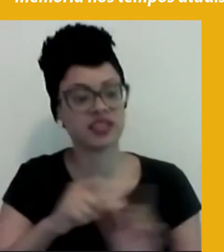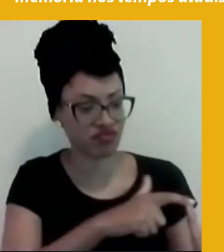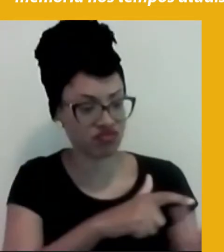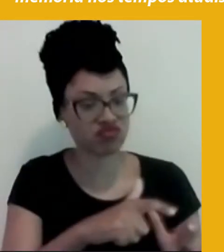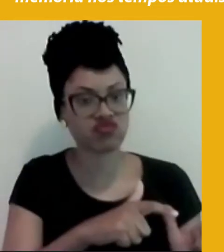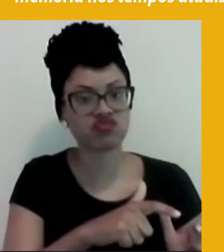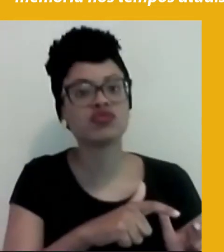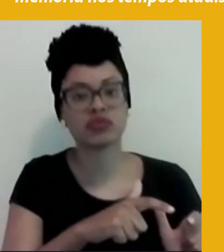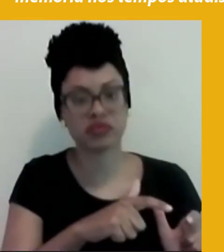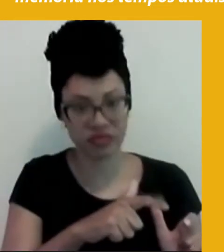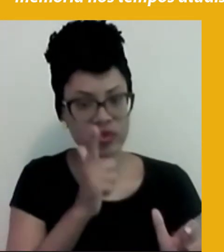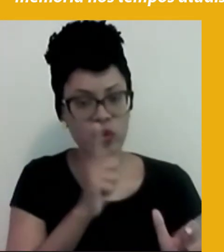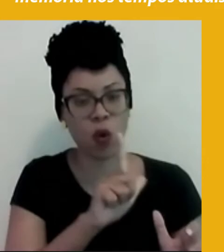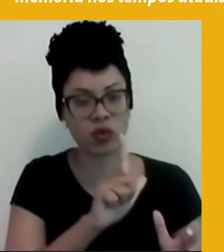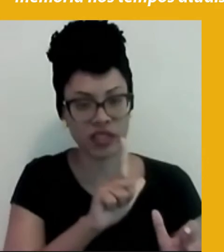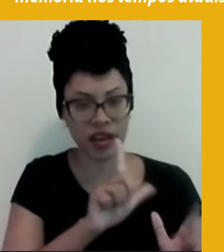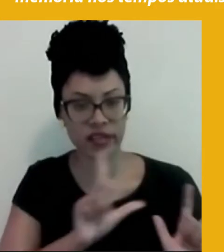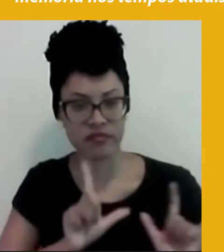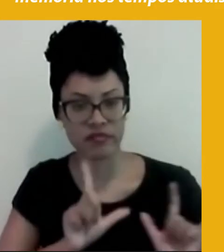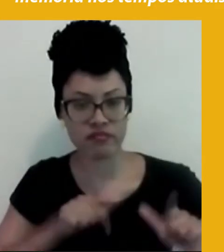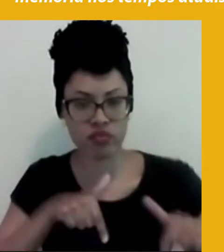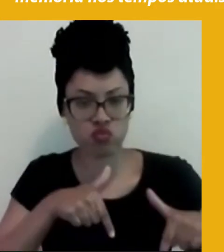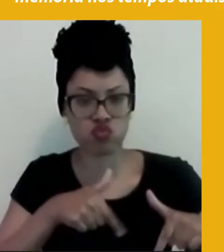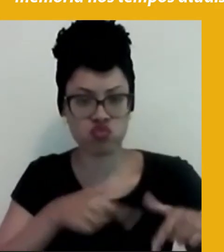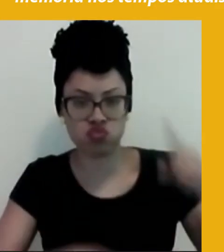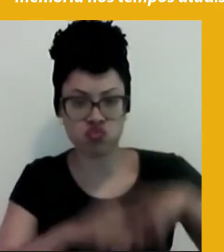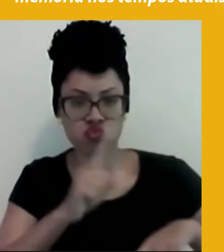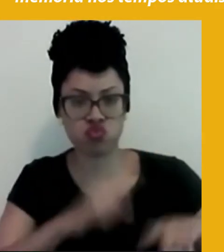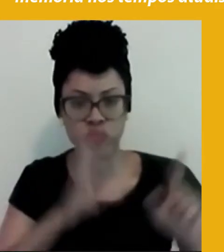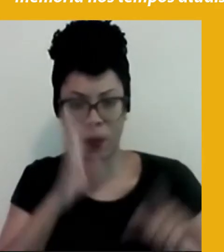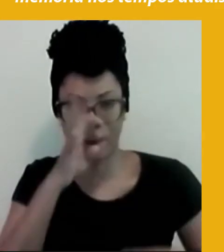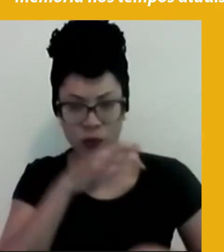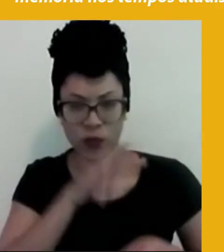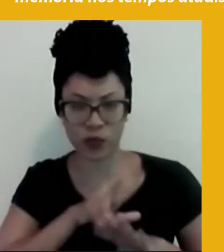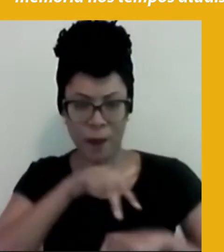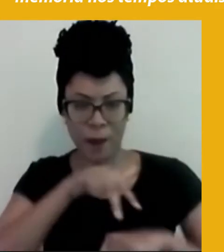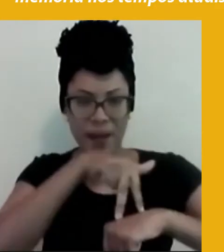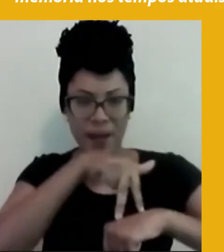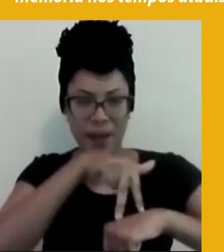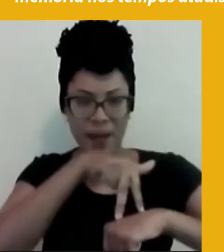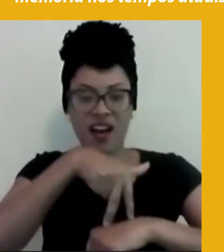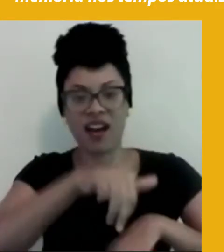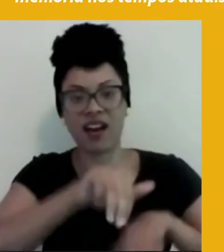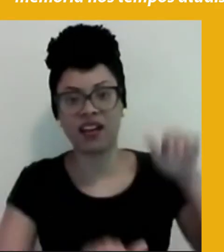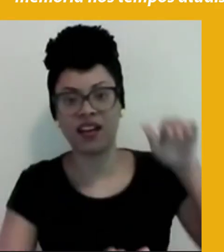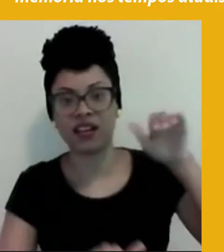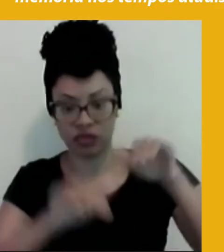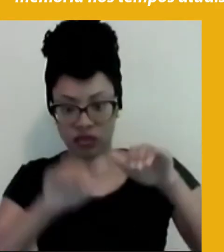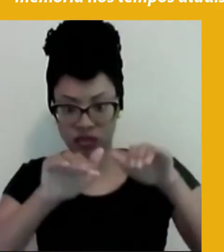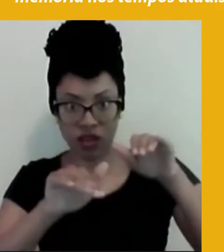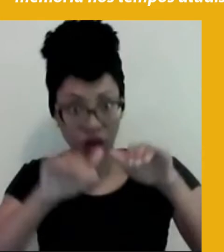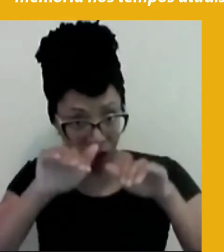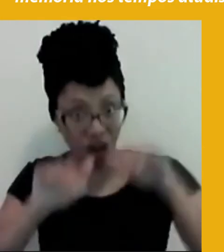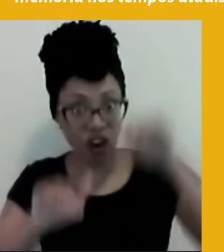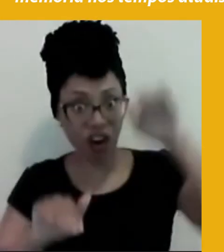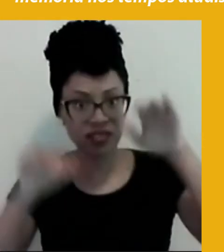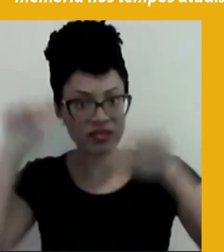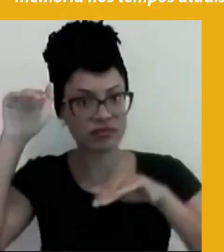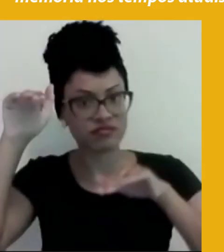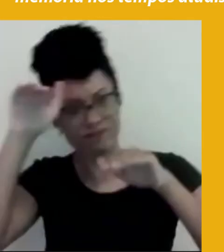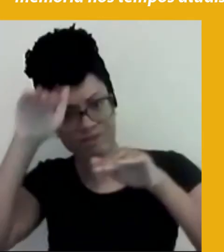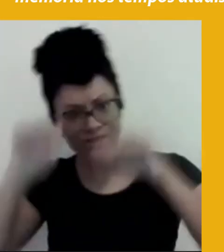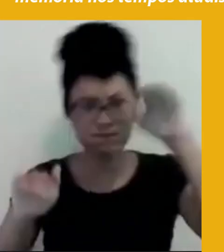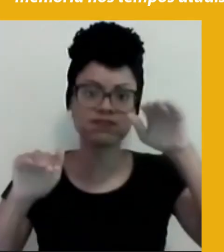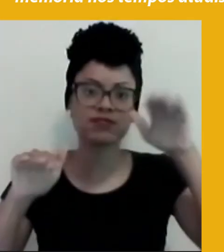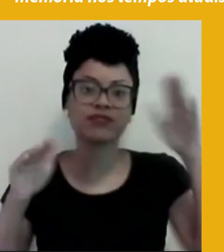sabedoria, mas trazendo a palavra resistência na sua plenitude, trazendo uma novidade, colocando um novo, e